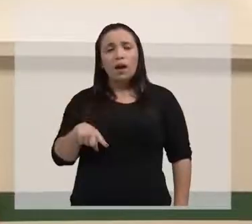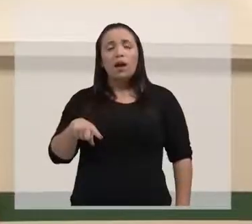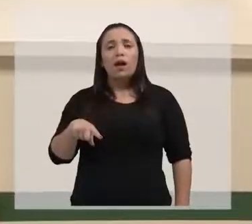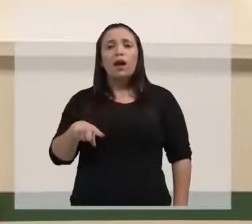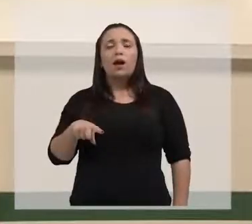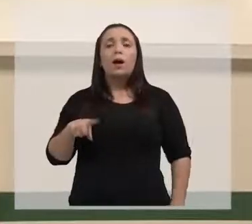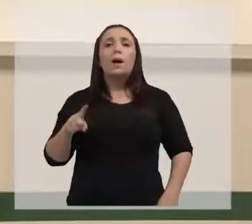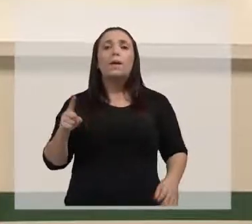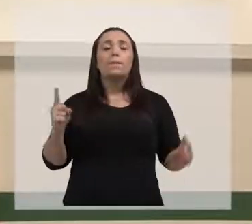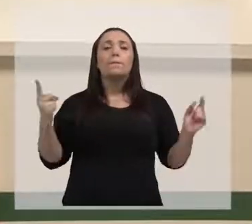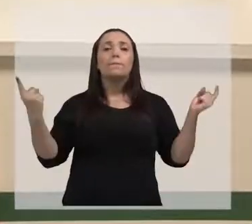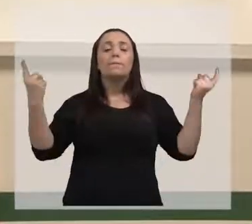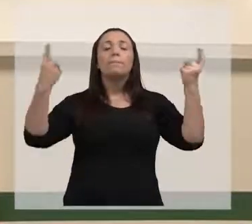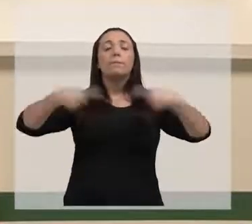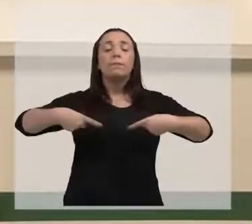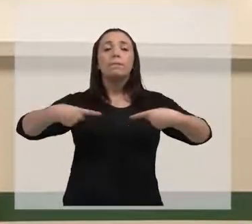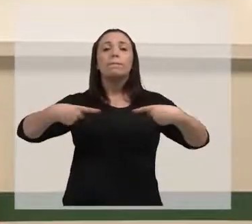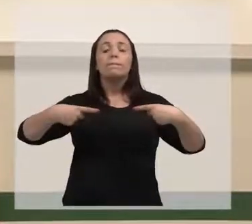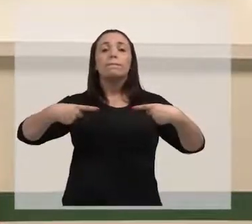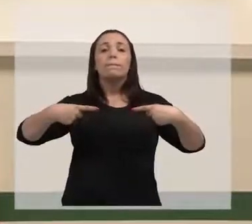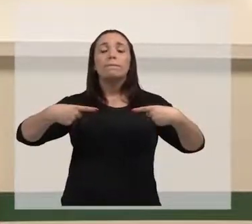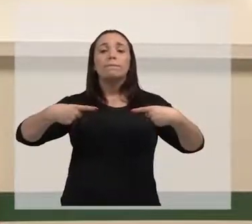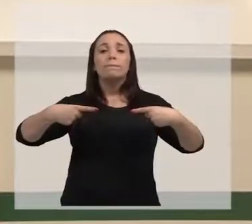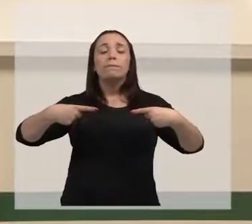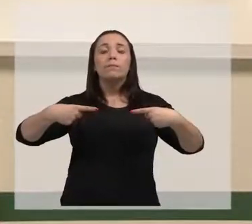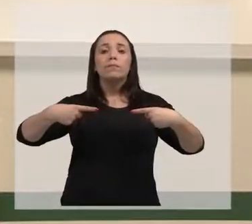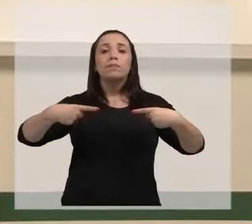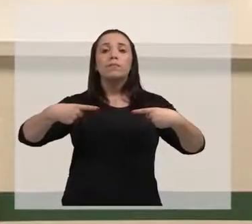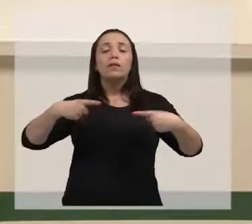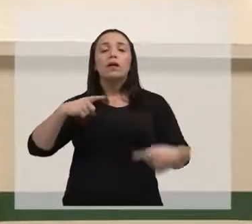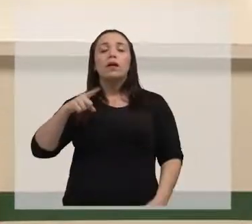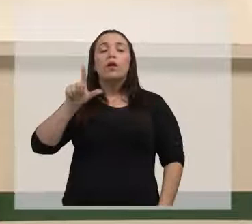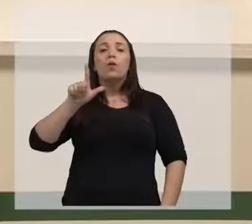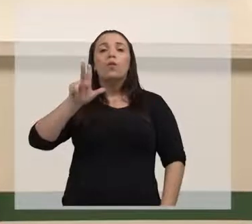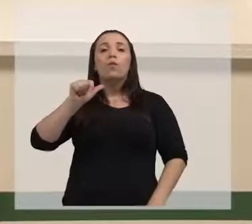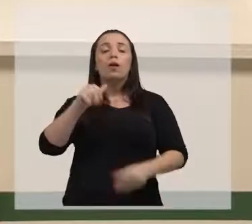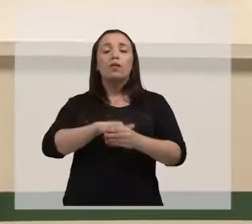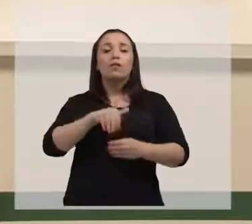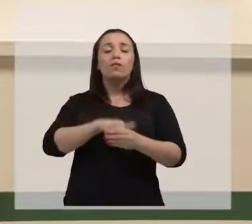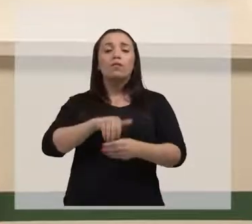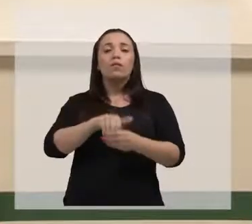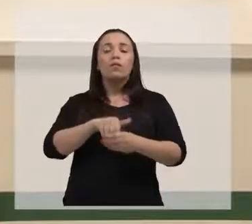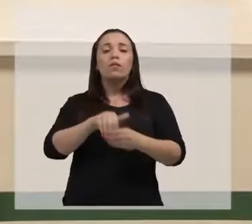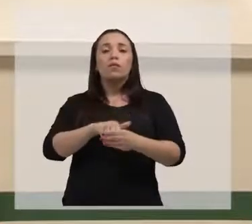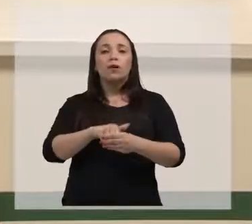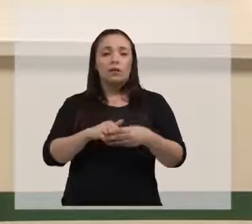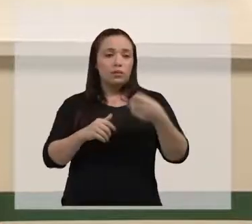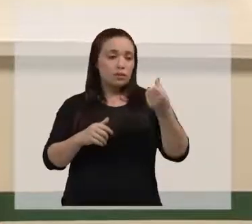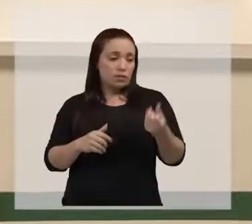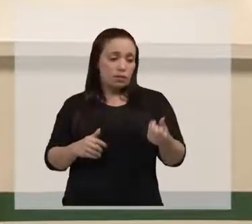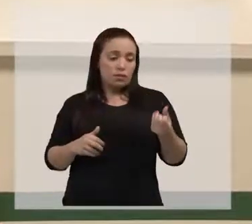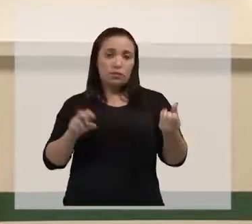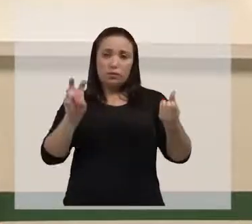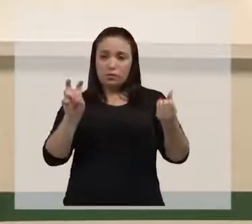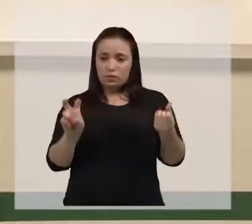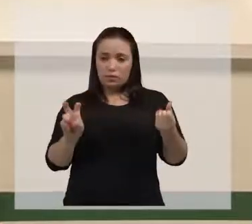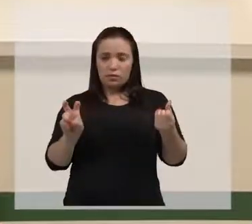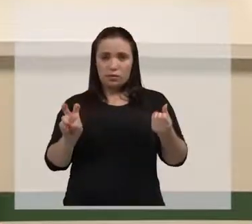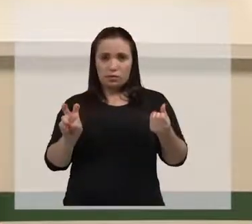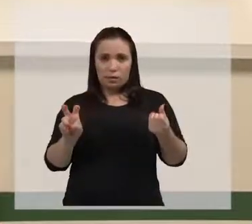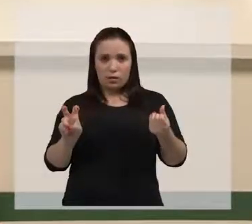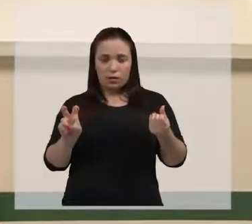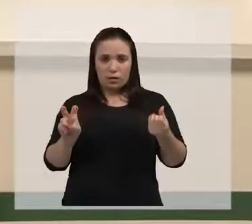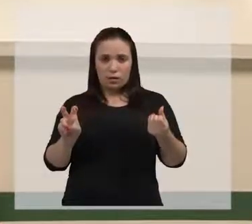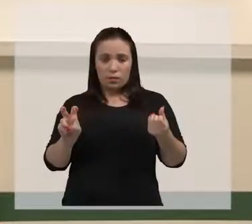foi o placar do Lula? Do habeas corpus do Lula? 6-5. Por que tu tá decorado?